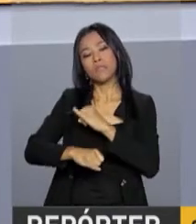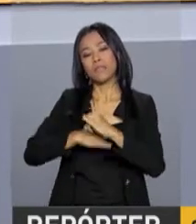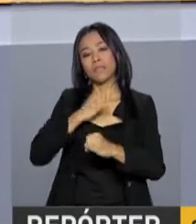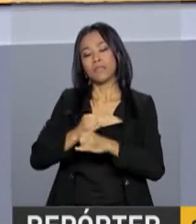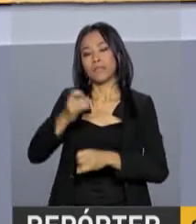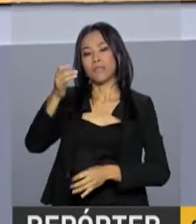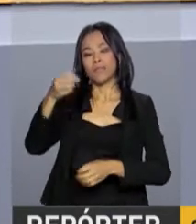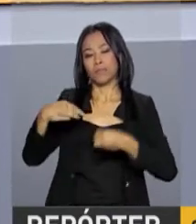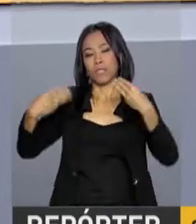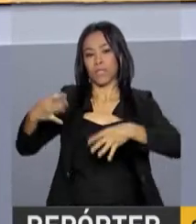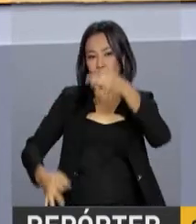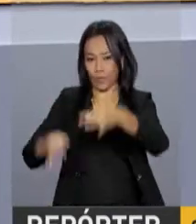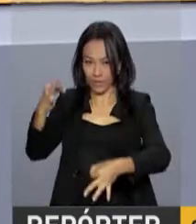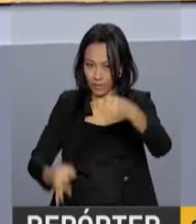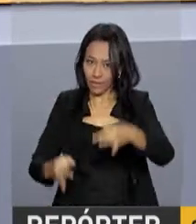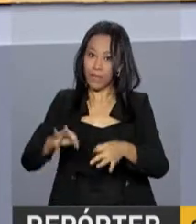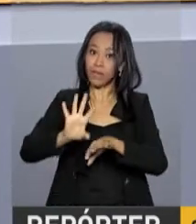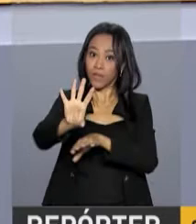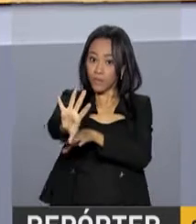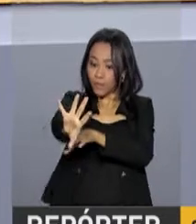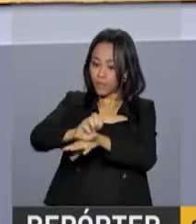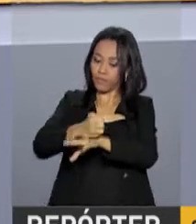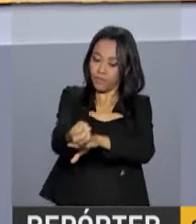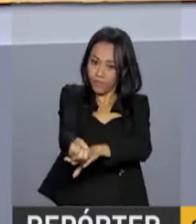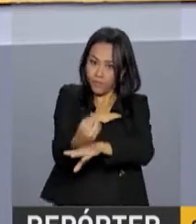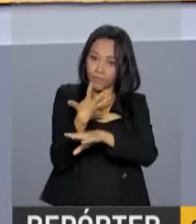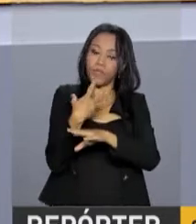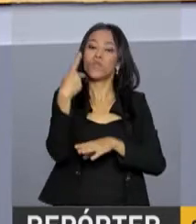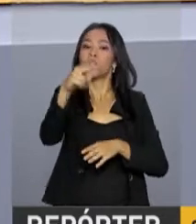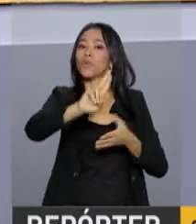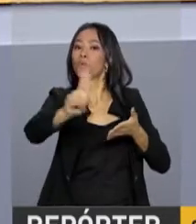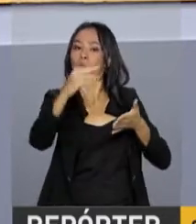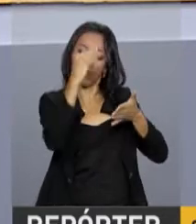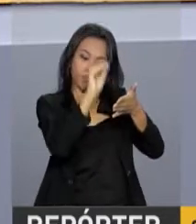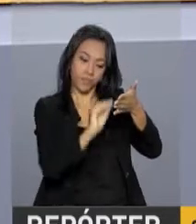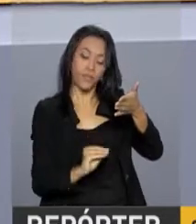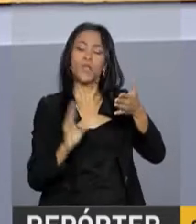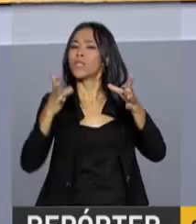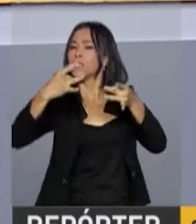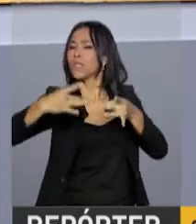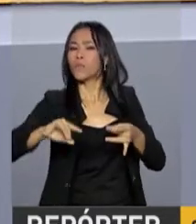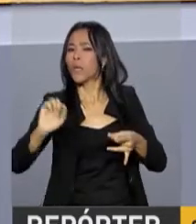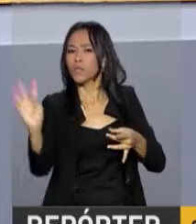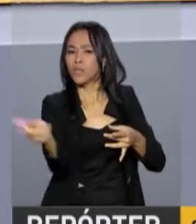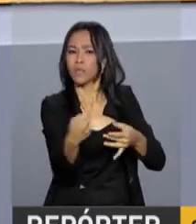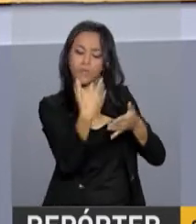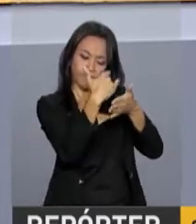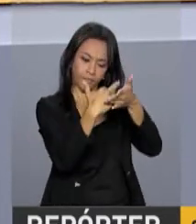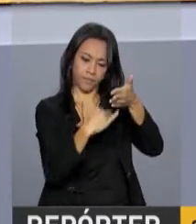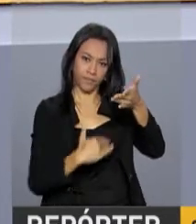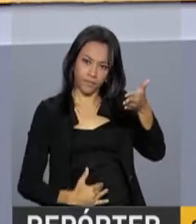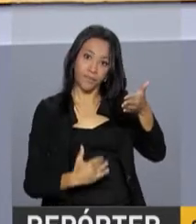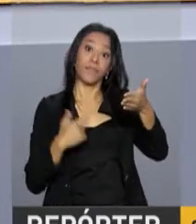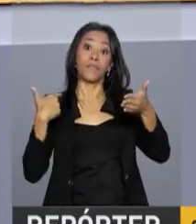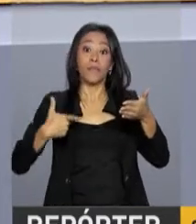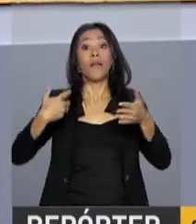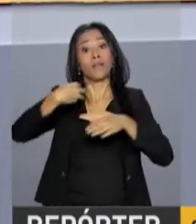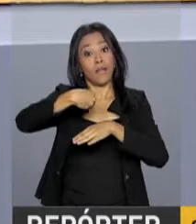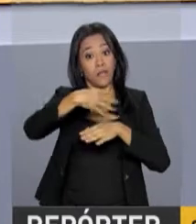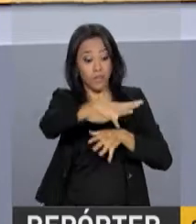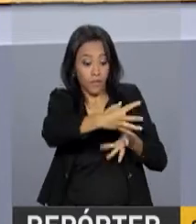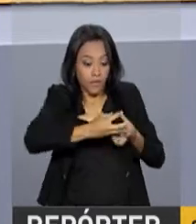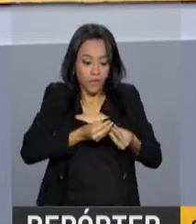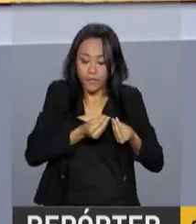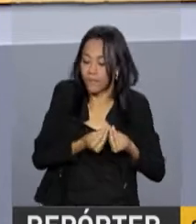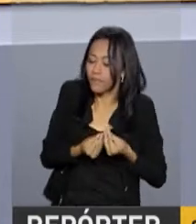aba Ouvidoria. Aí basta preencher os dados pessoais, o assunto e fazer a descrição do registro. As informações são encaminhadas